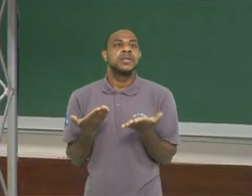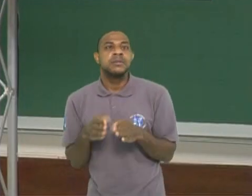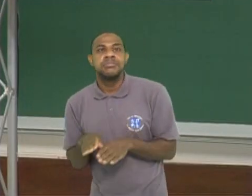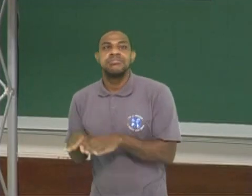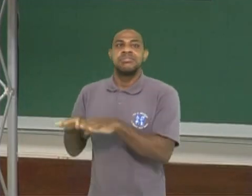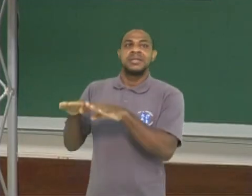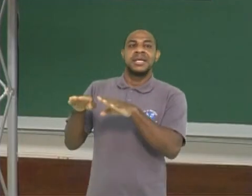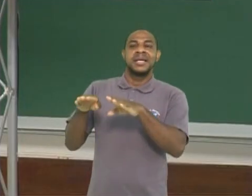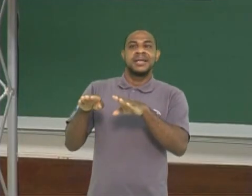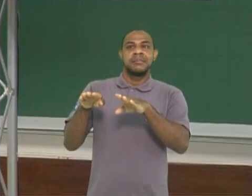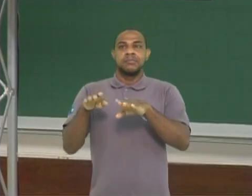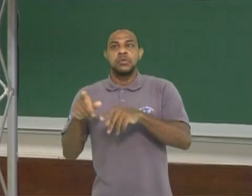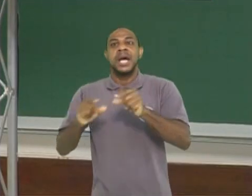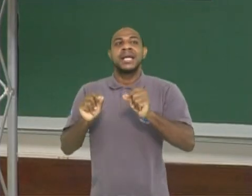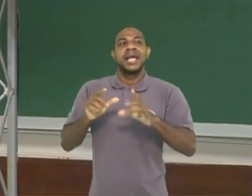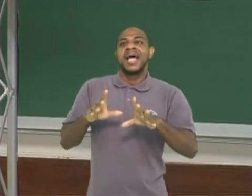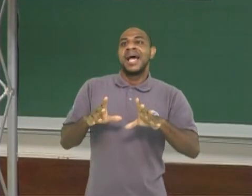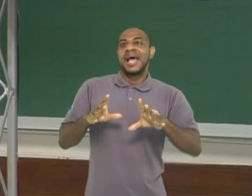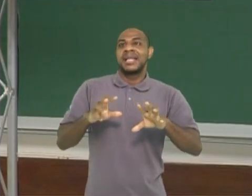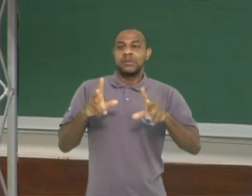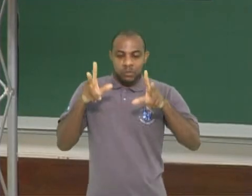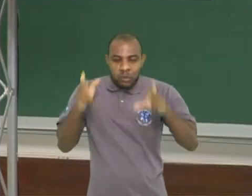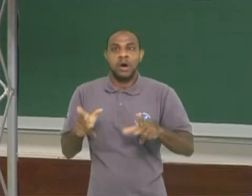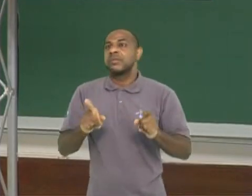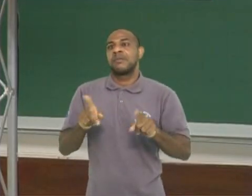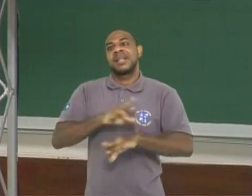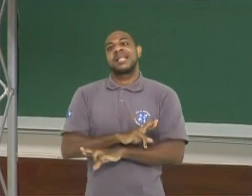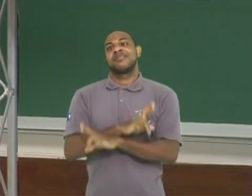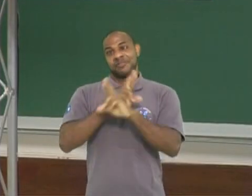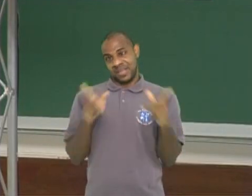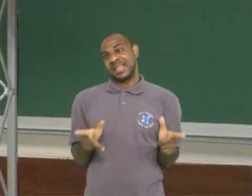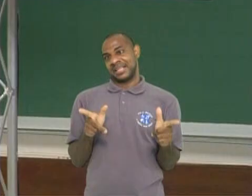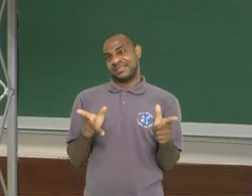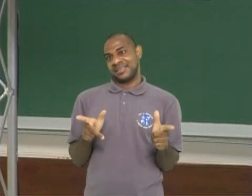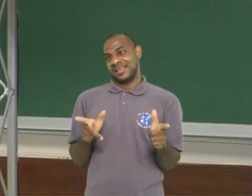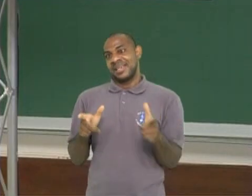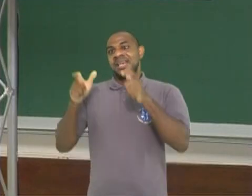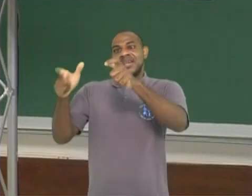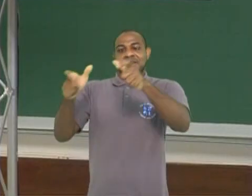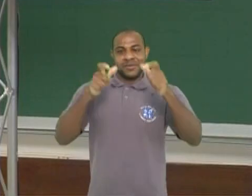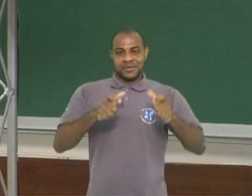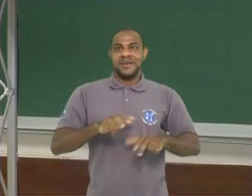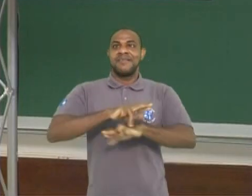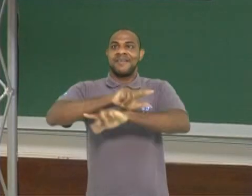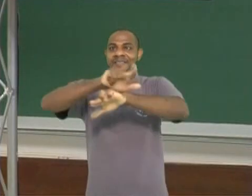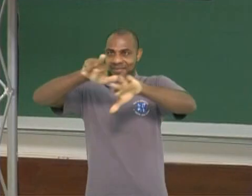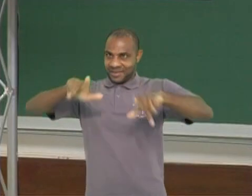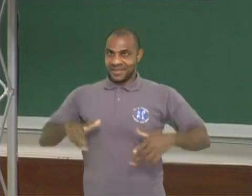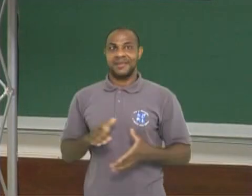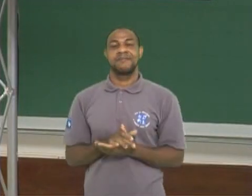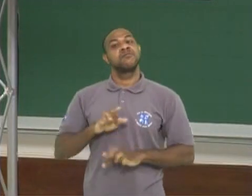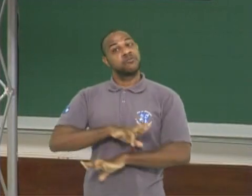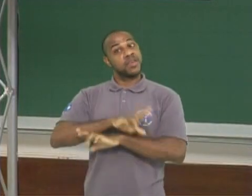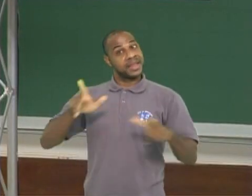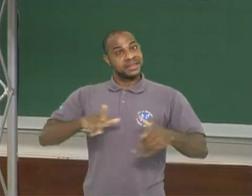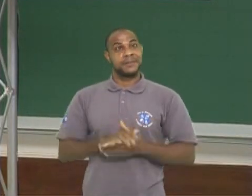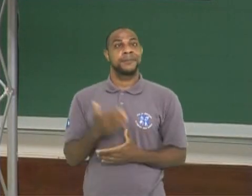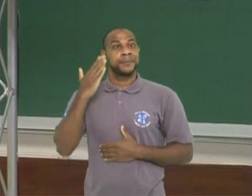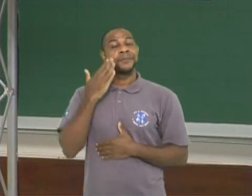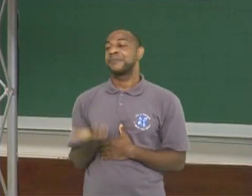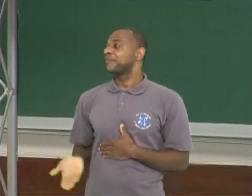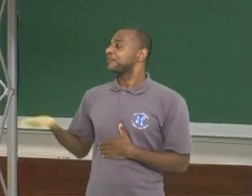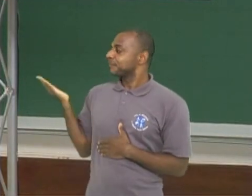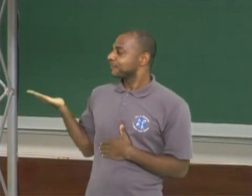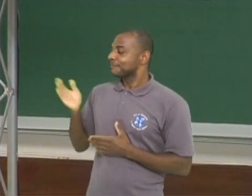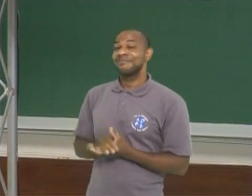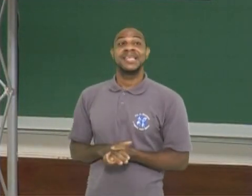igualitária, né? A transformação ela não vai ser igual em todos os lugares, ela vai ser de forma diferente.